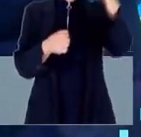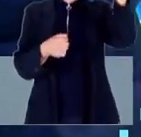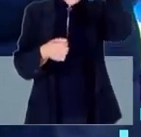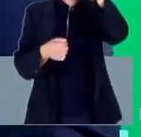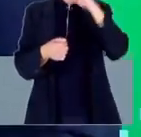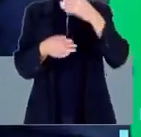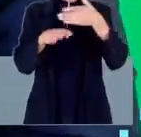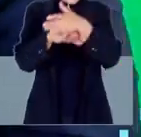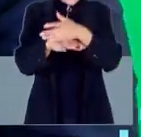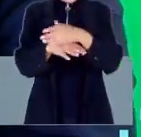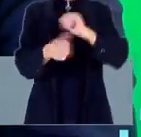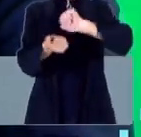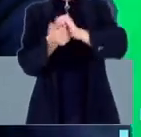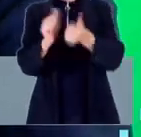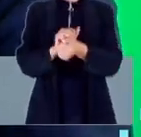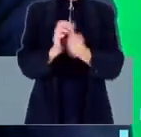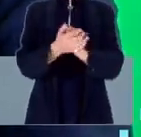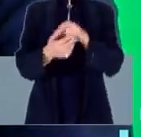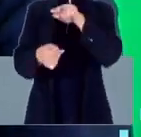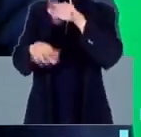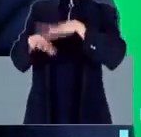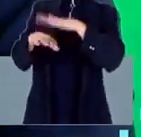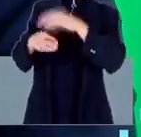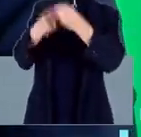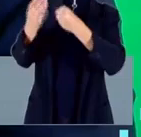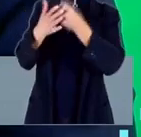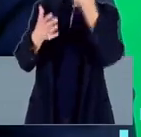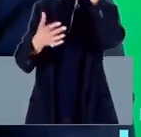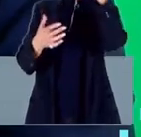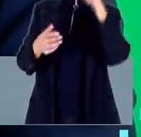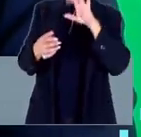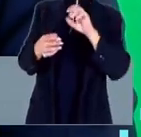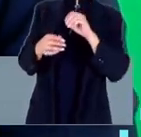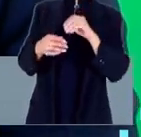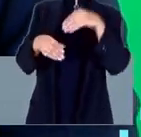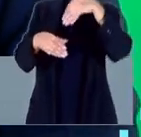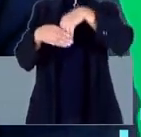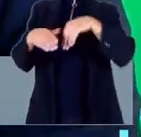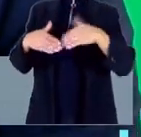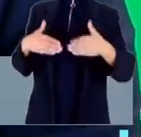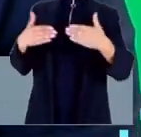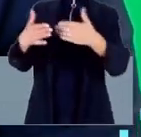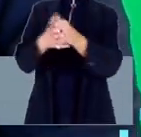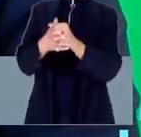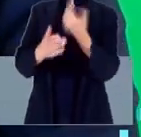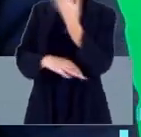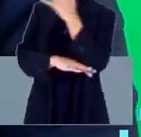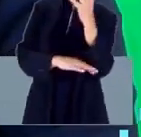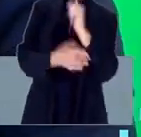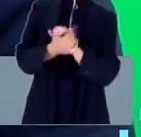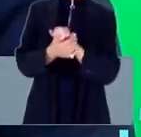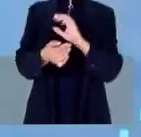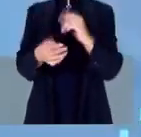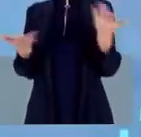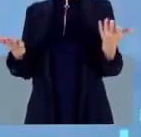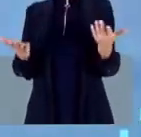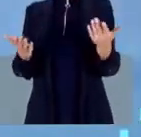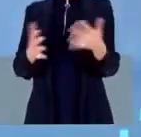como é que a senhora vai fazer com esses camaradas que ficam lá dentro do Ministério do meio ambiente e